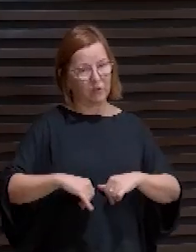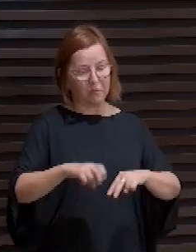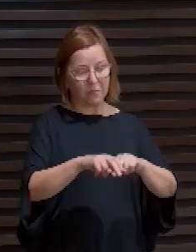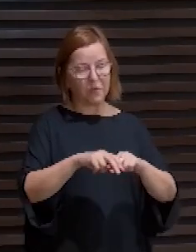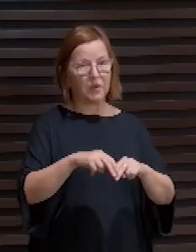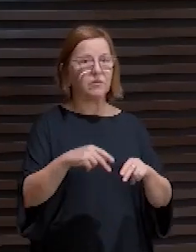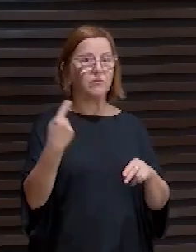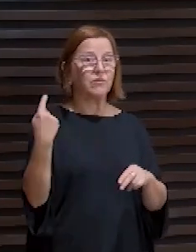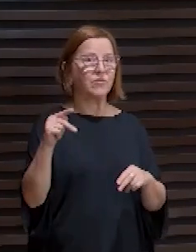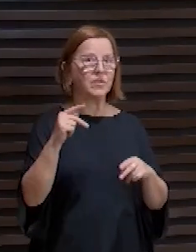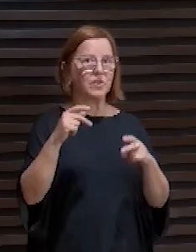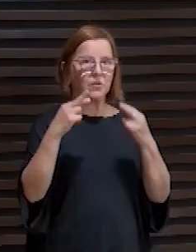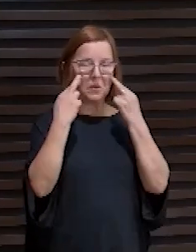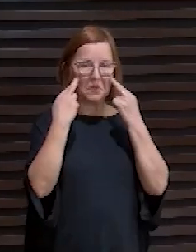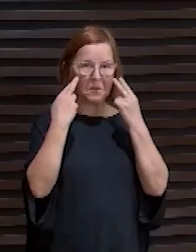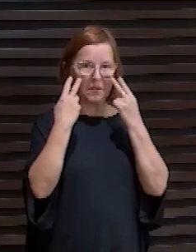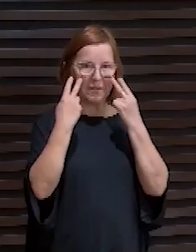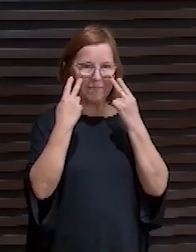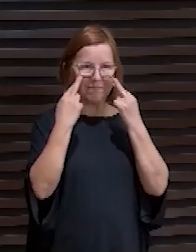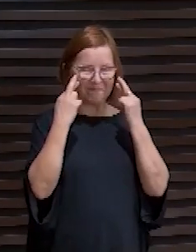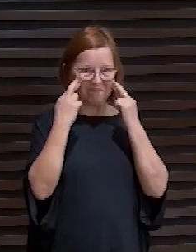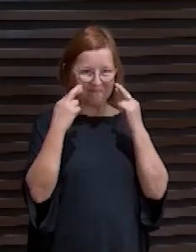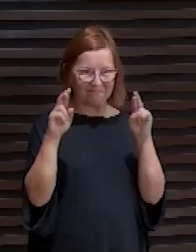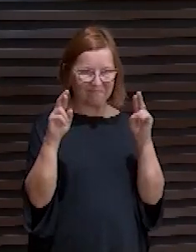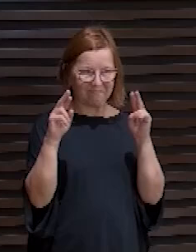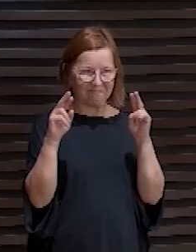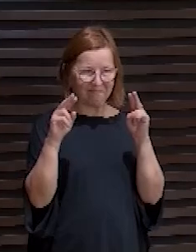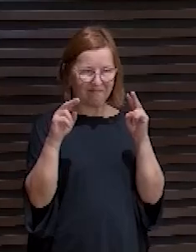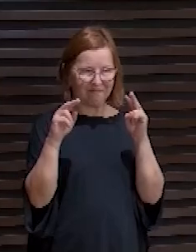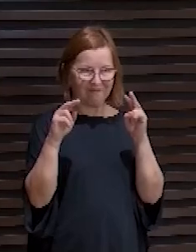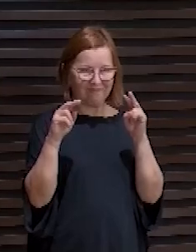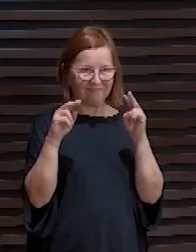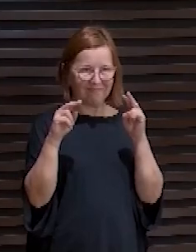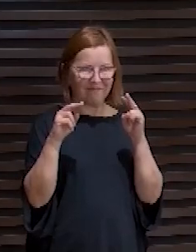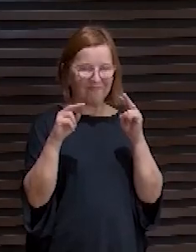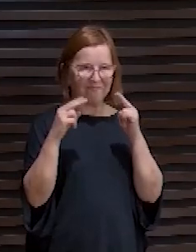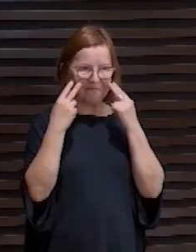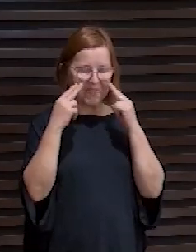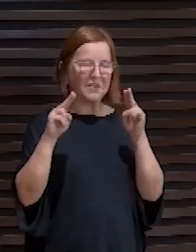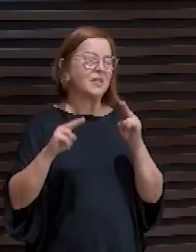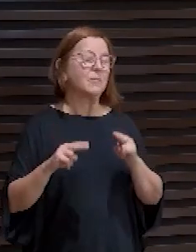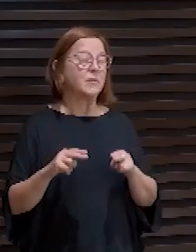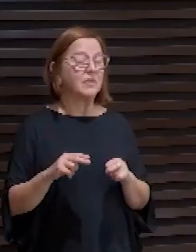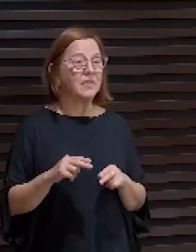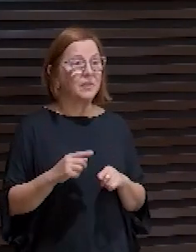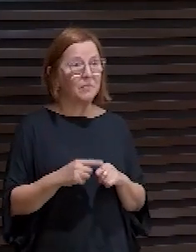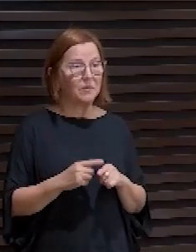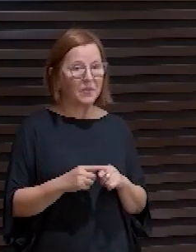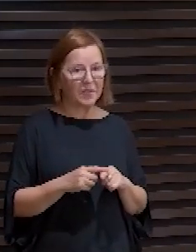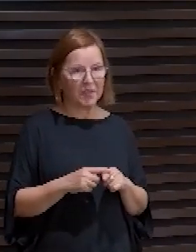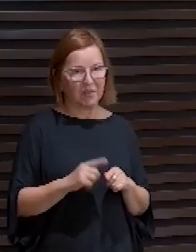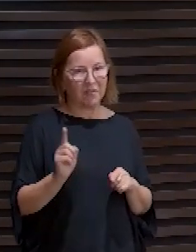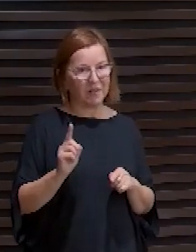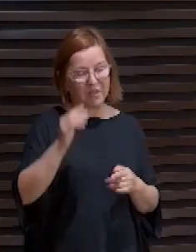é observado no tipo de relacionamento que tem com pessoas que não creem em Jesus Cristo. Bom, agora eu quero fazer